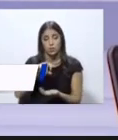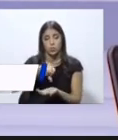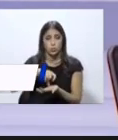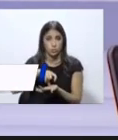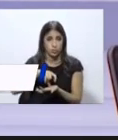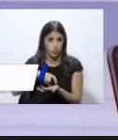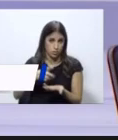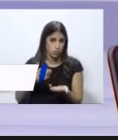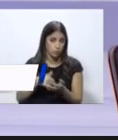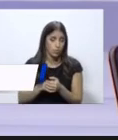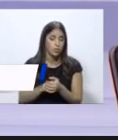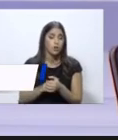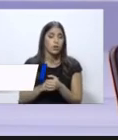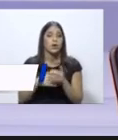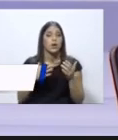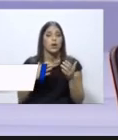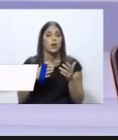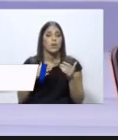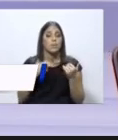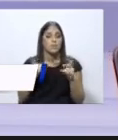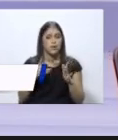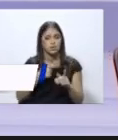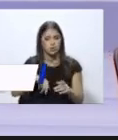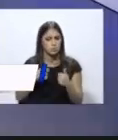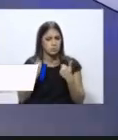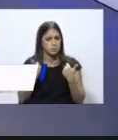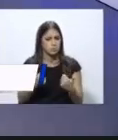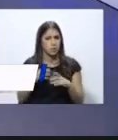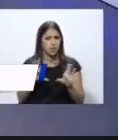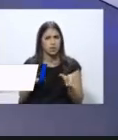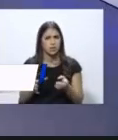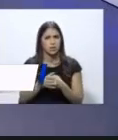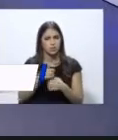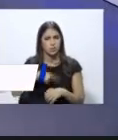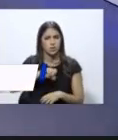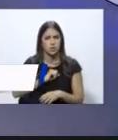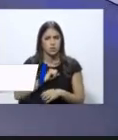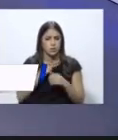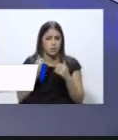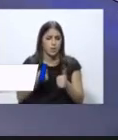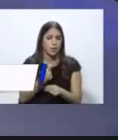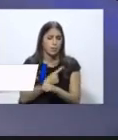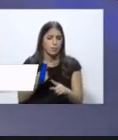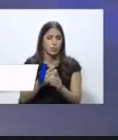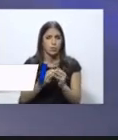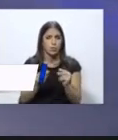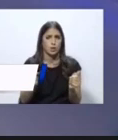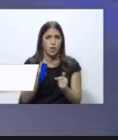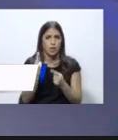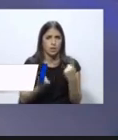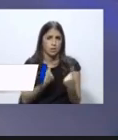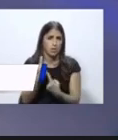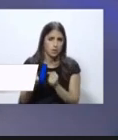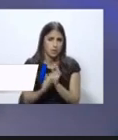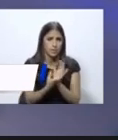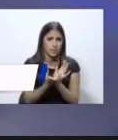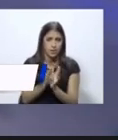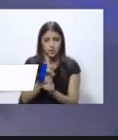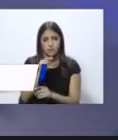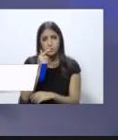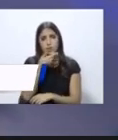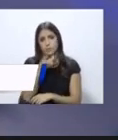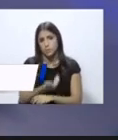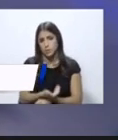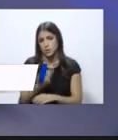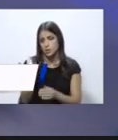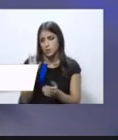no centro do ataque, mas acho que estamos muito bem servidos, tanto pelo que são as qualidades intrínsecas dos jogadores, como pela experiência que já